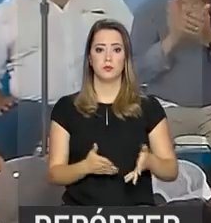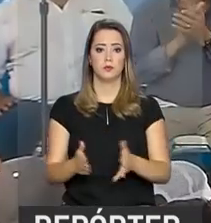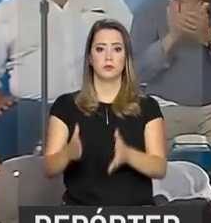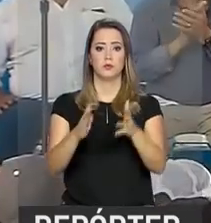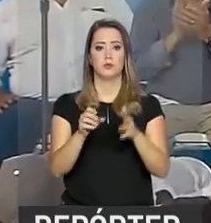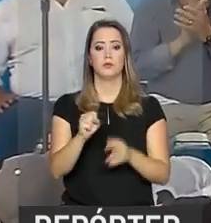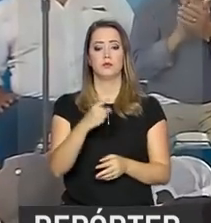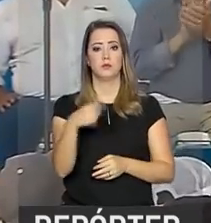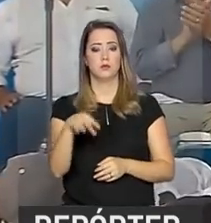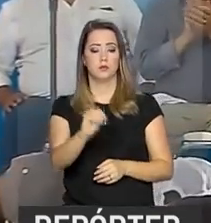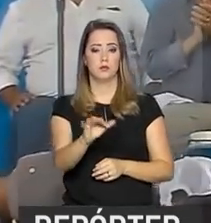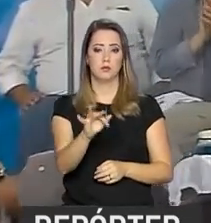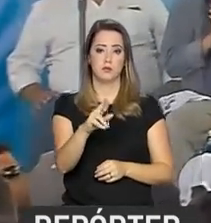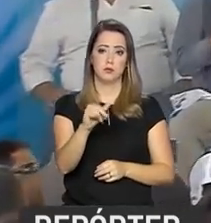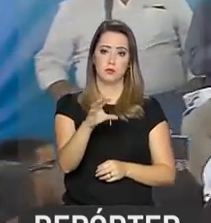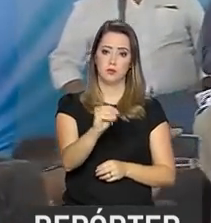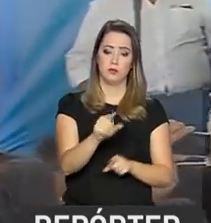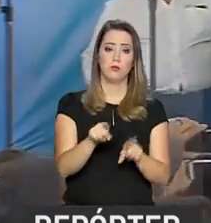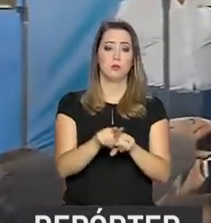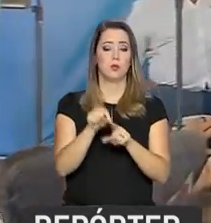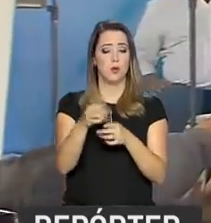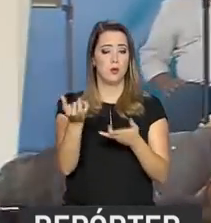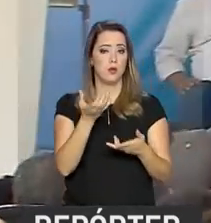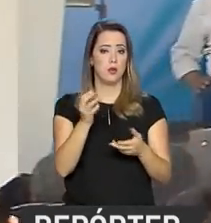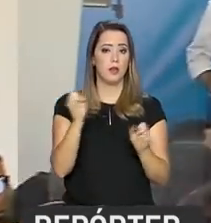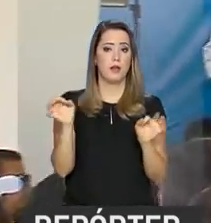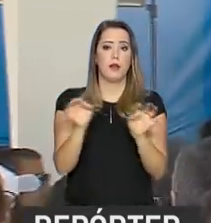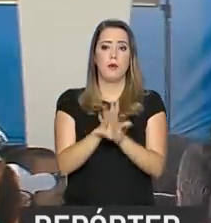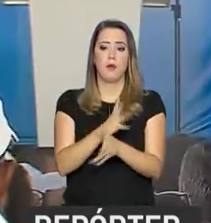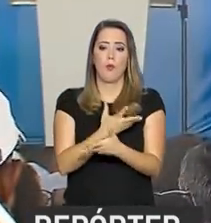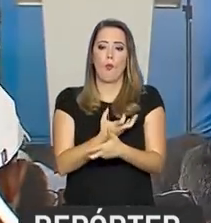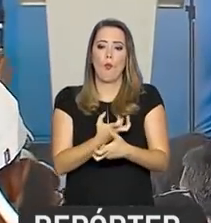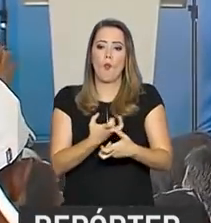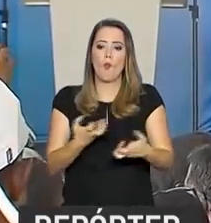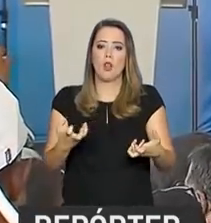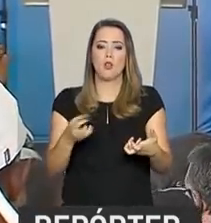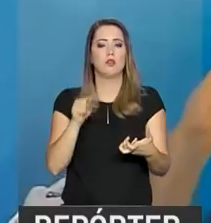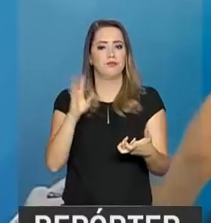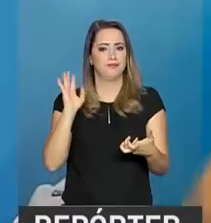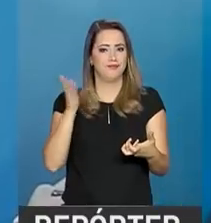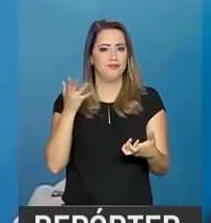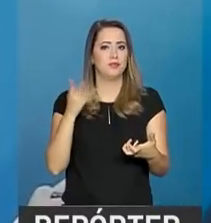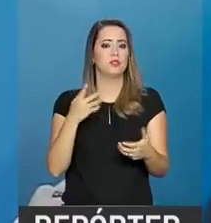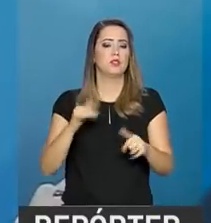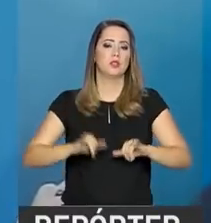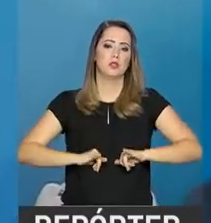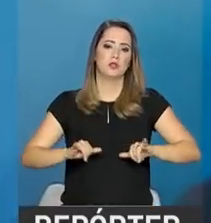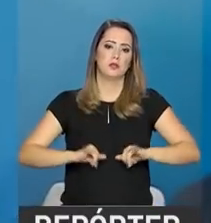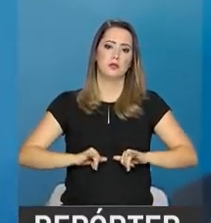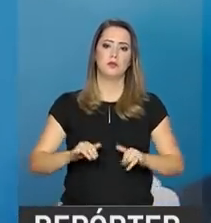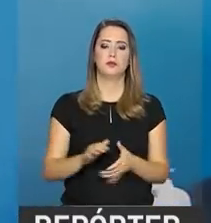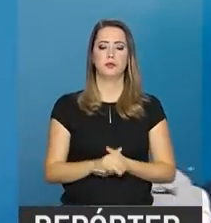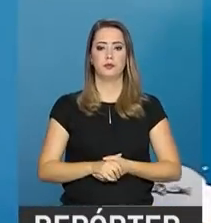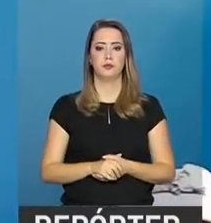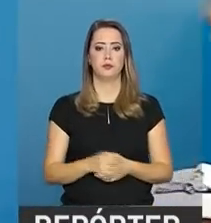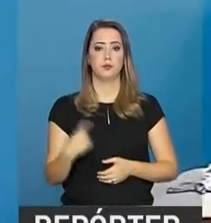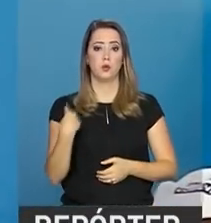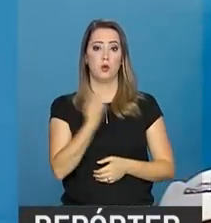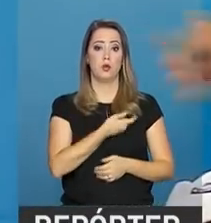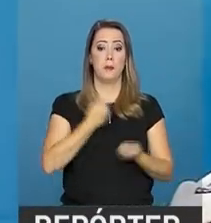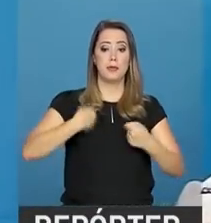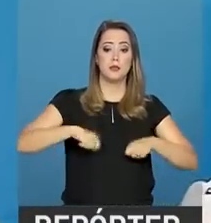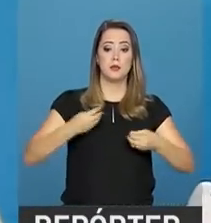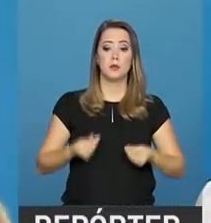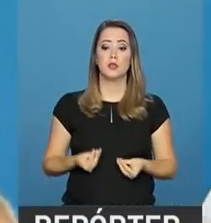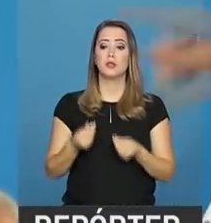francisco seu podendo que ajudar a acabar com a seca que castiga o nordeste anos o nosso bebê é integrar